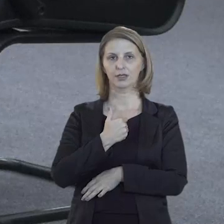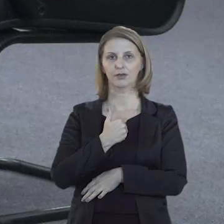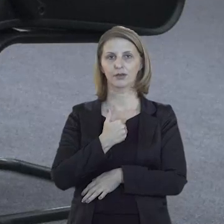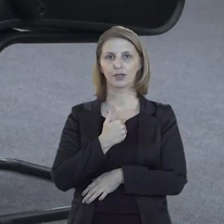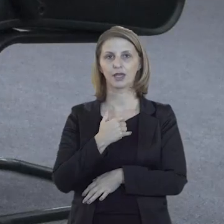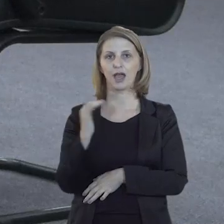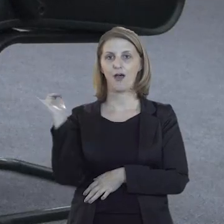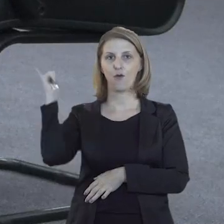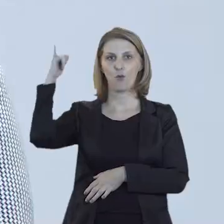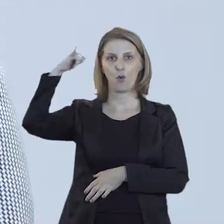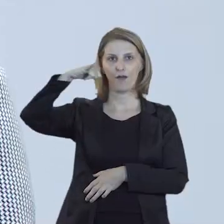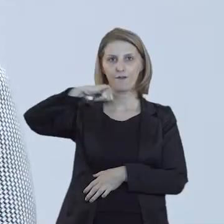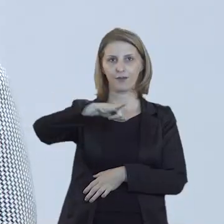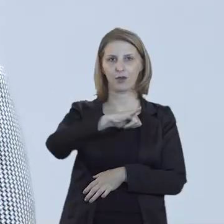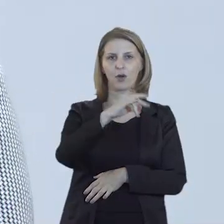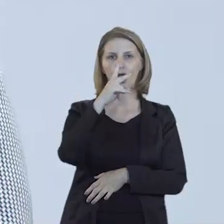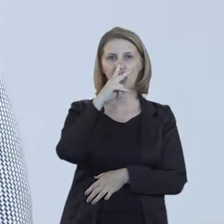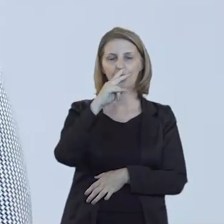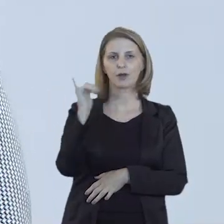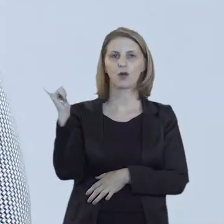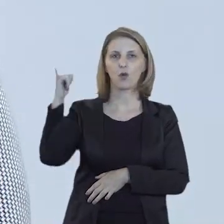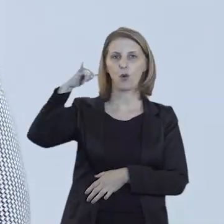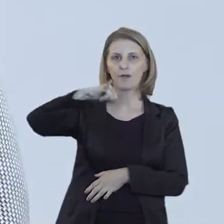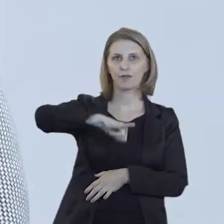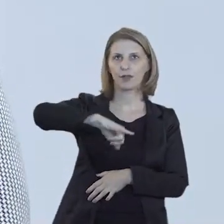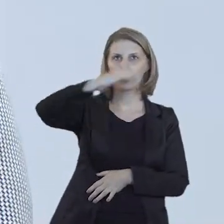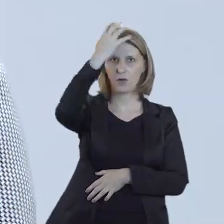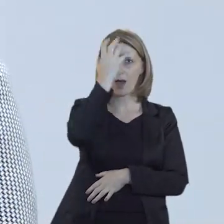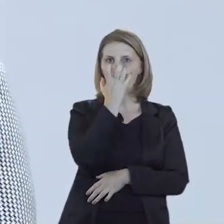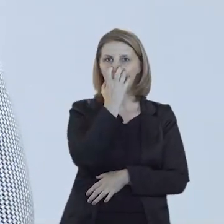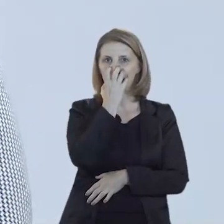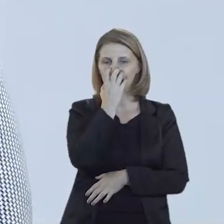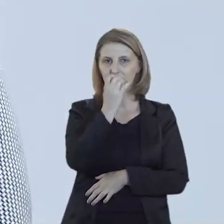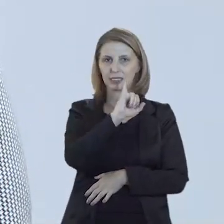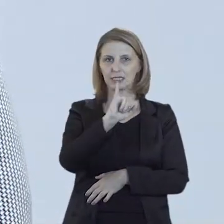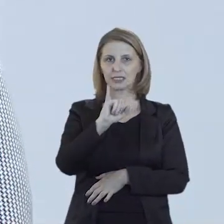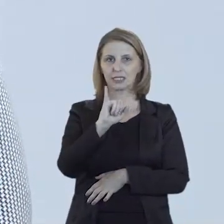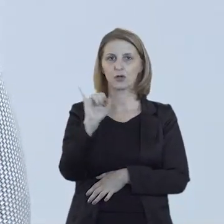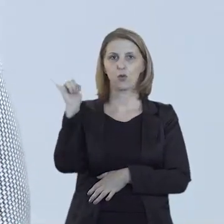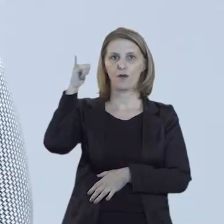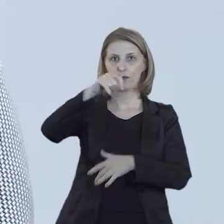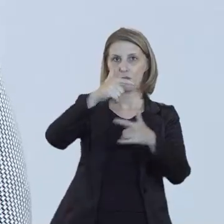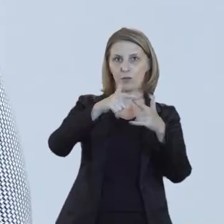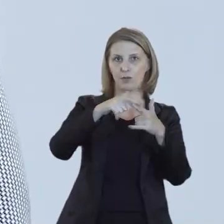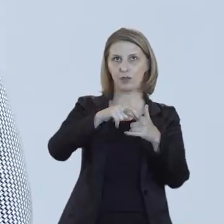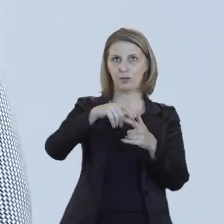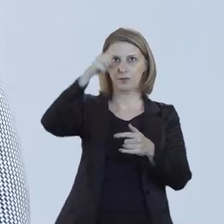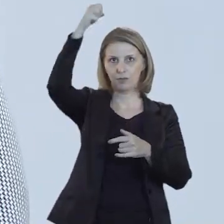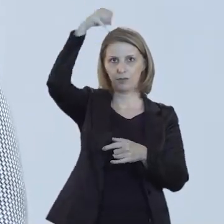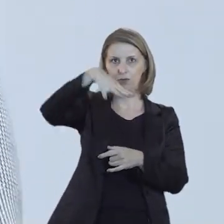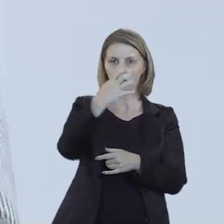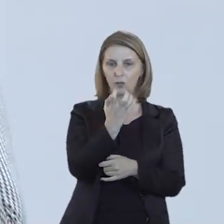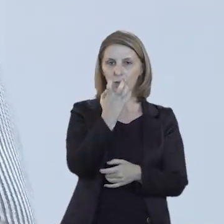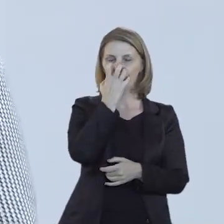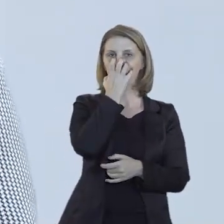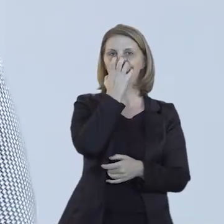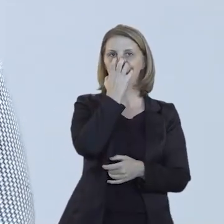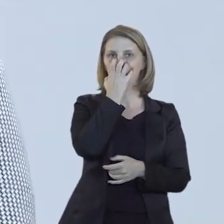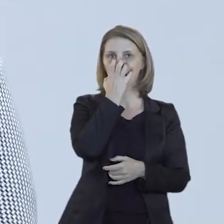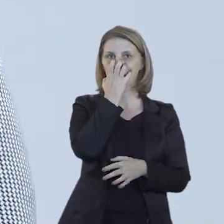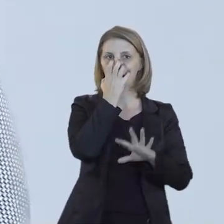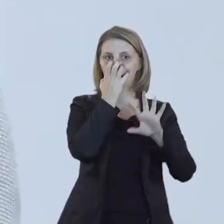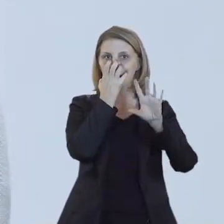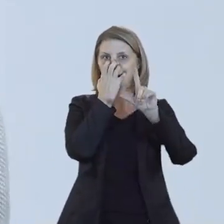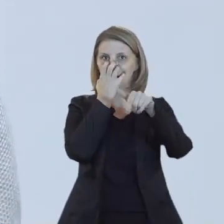falando, da analogia do avião, né, da máscara de oxigênio. Essa analogia, né, é muito utilizada, ótima. Né? Primeiro você